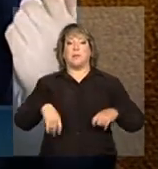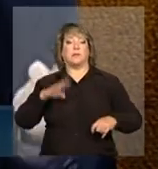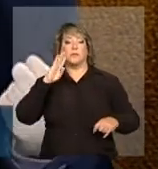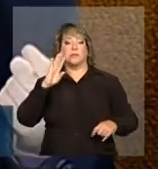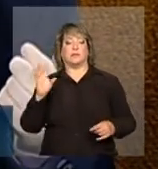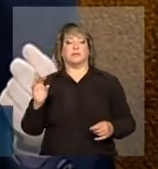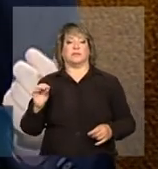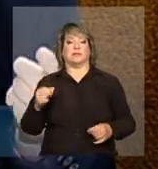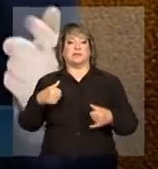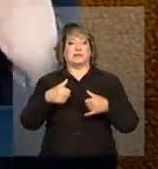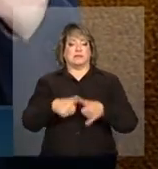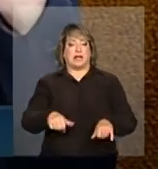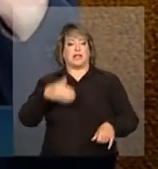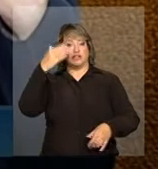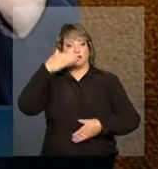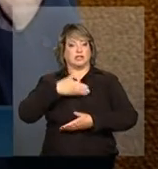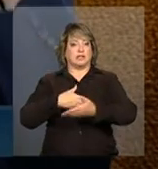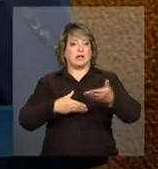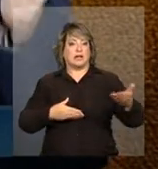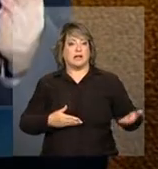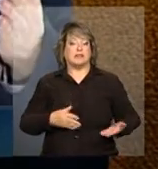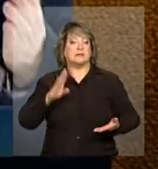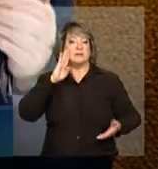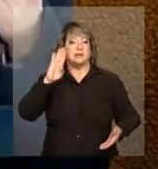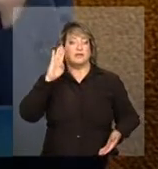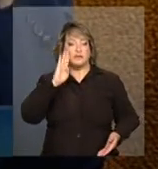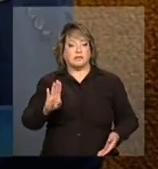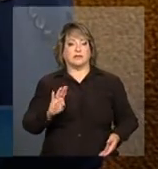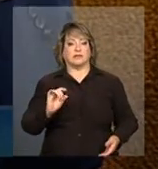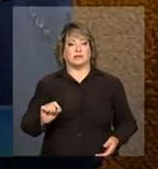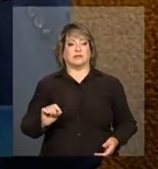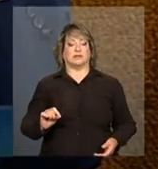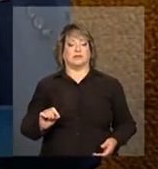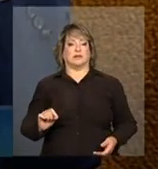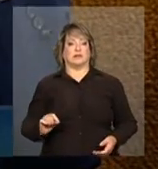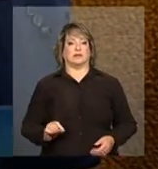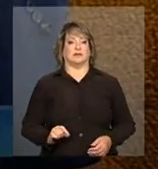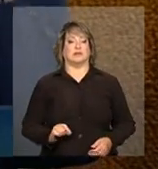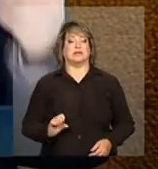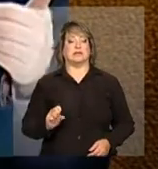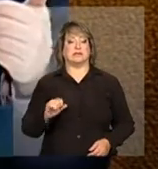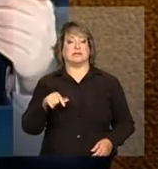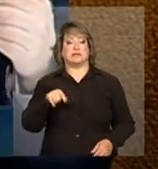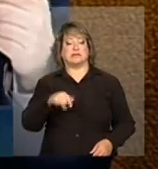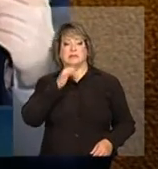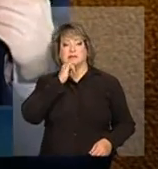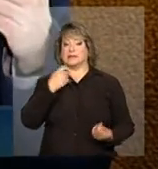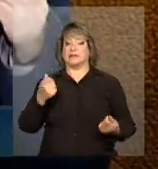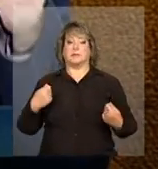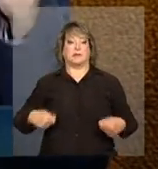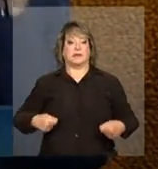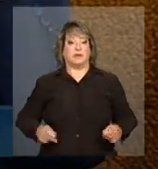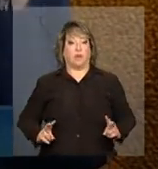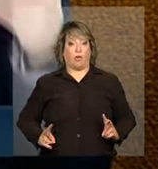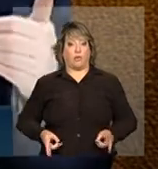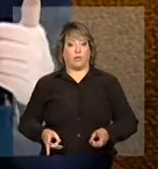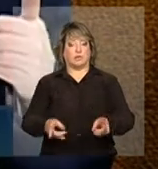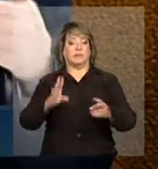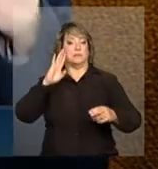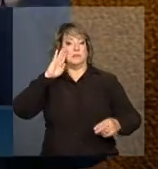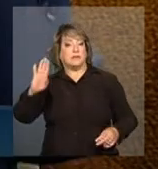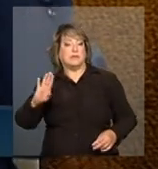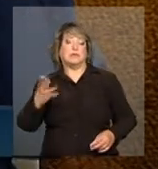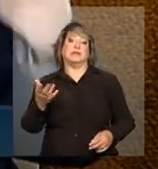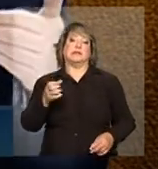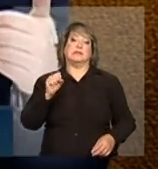posicionar tanto com relação à priorização, que, né, que se isso deve ser continuado a ser prioridade,